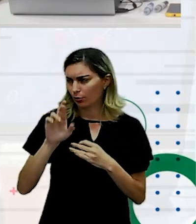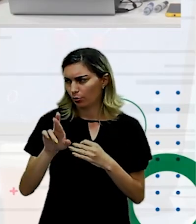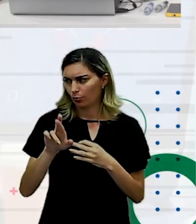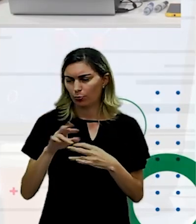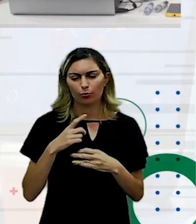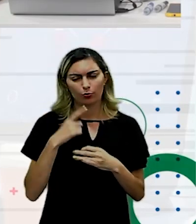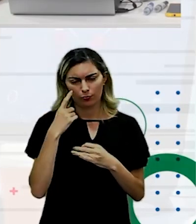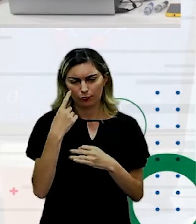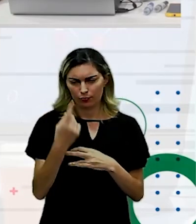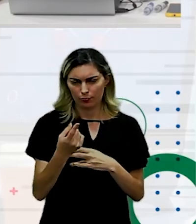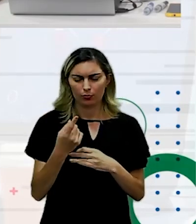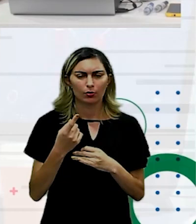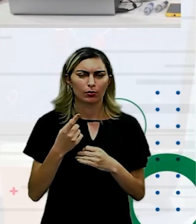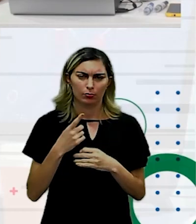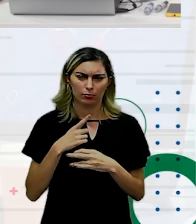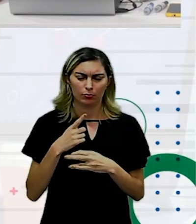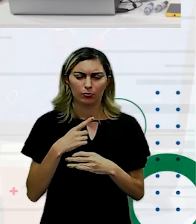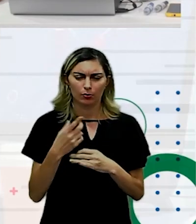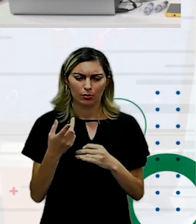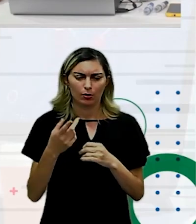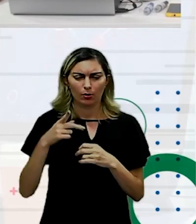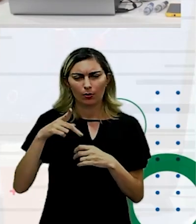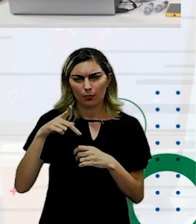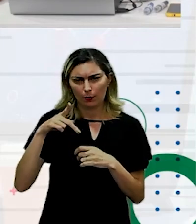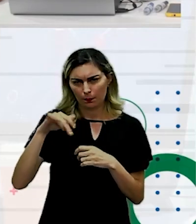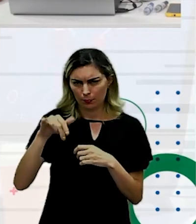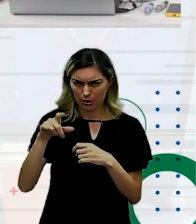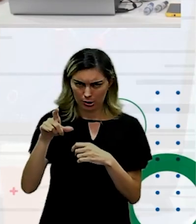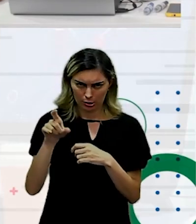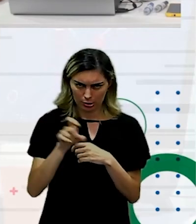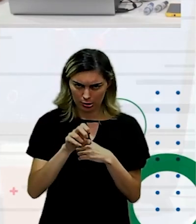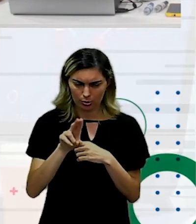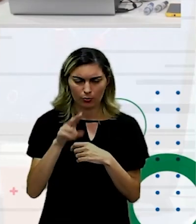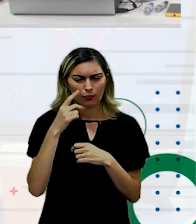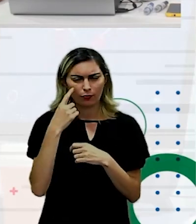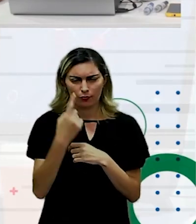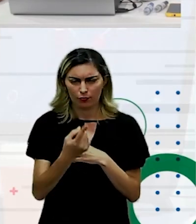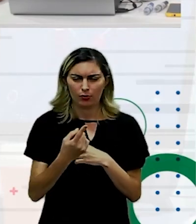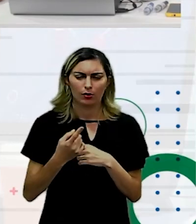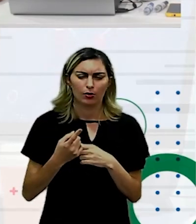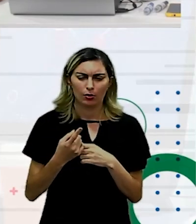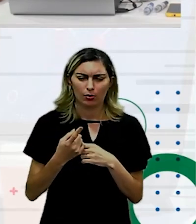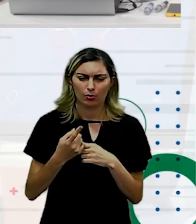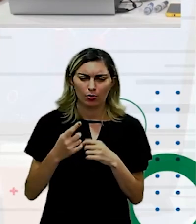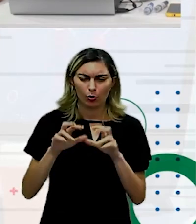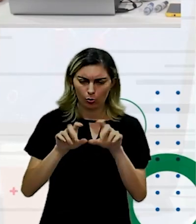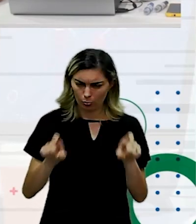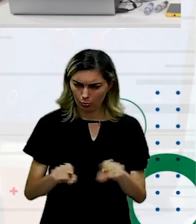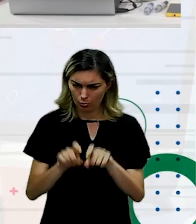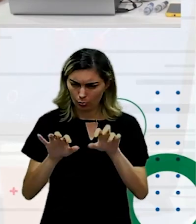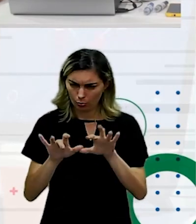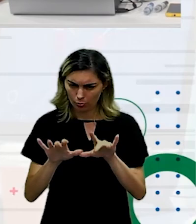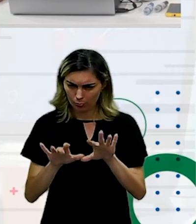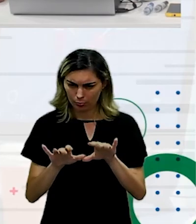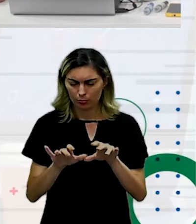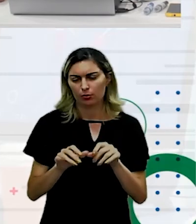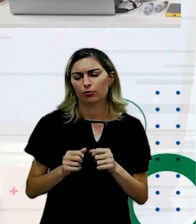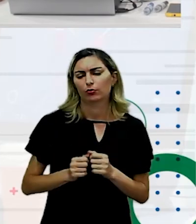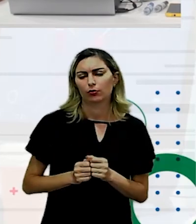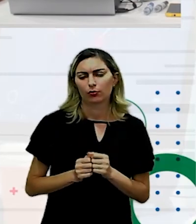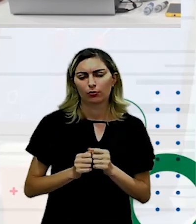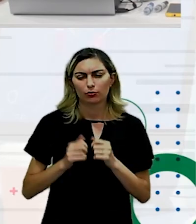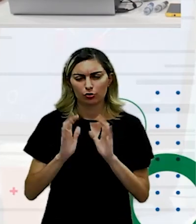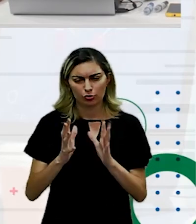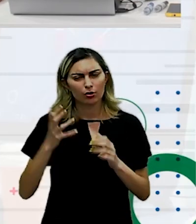Então não vai vir tão pixelizado. Para salvar no meu computador, vem aqui Export Image e já